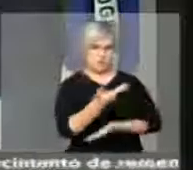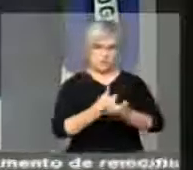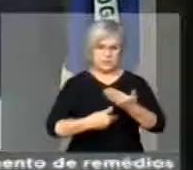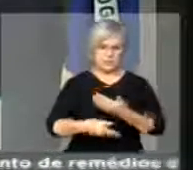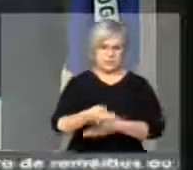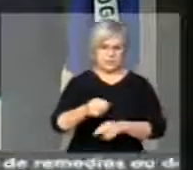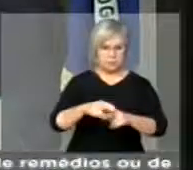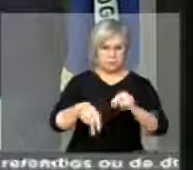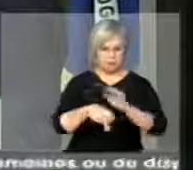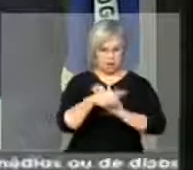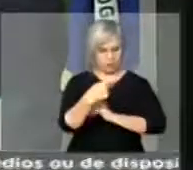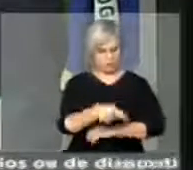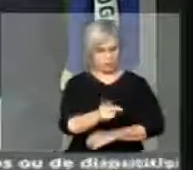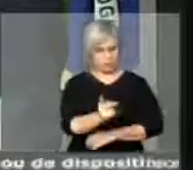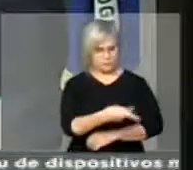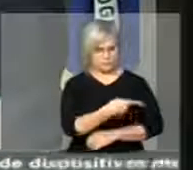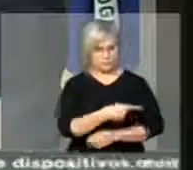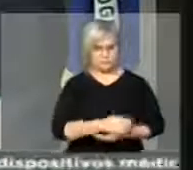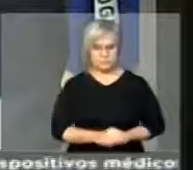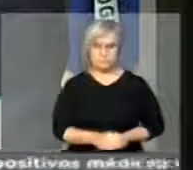deste porto.